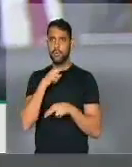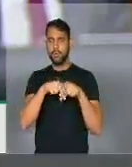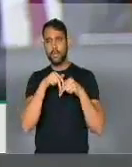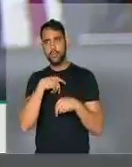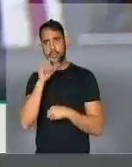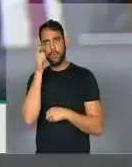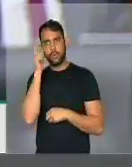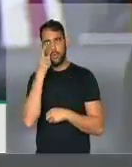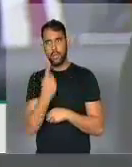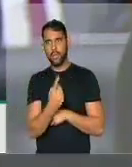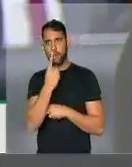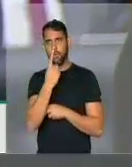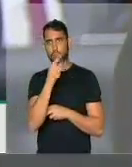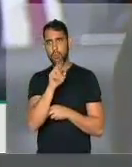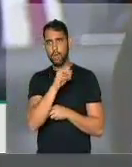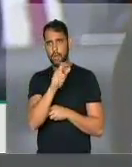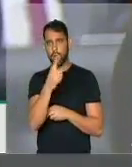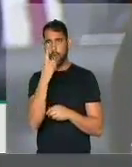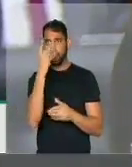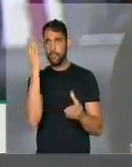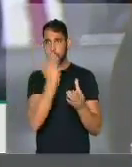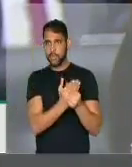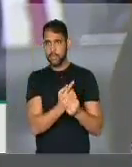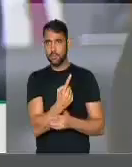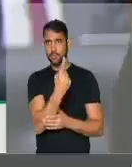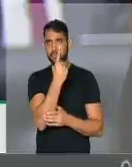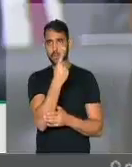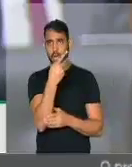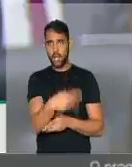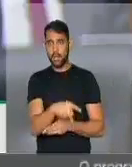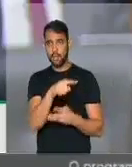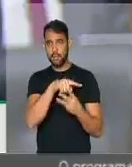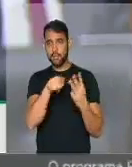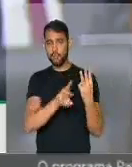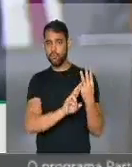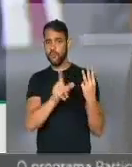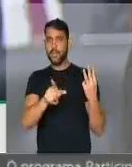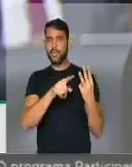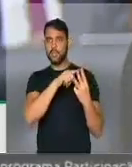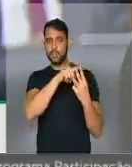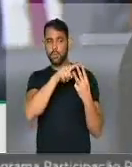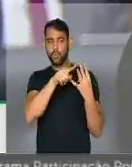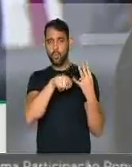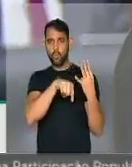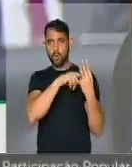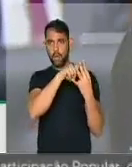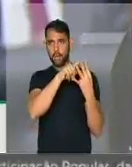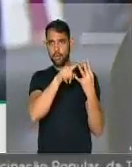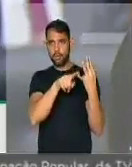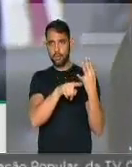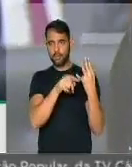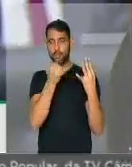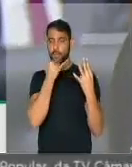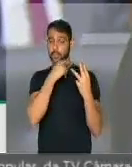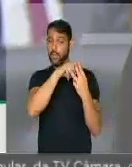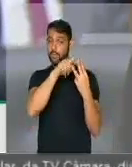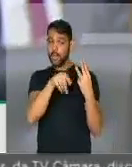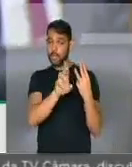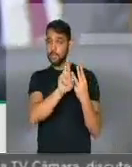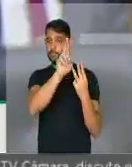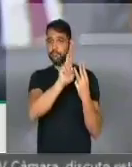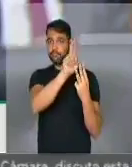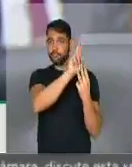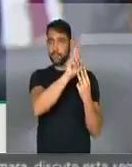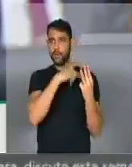caso do Cunha era um réu, em um processo. Aqui é diferente. São três